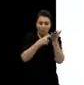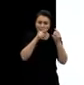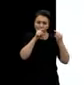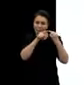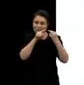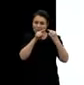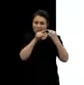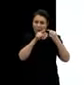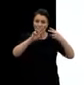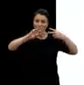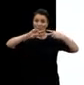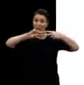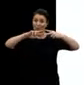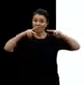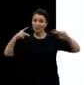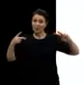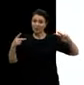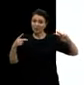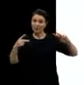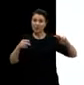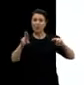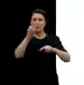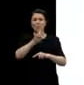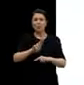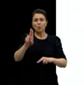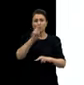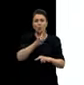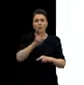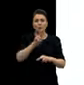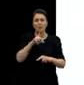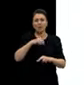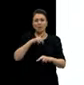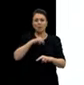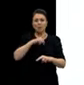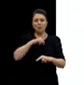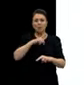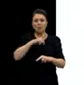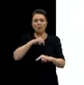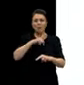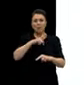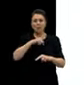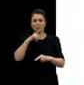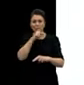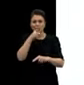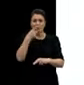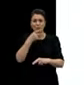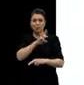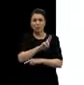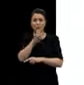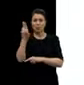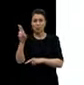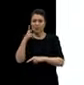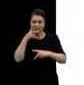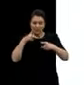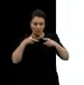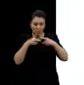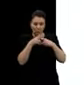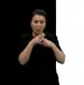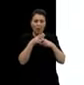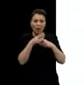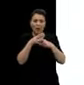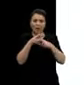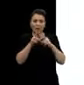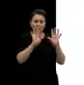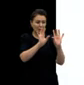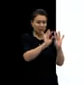pedaço? Né? Através de endonucleases de restrição, que elas são como se fossem as tesourinhas. Elas